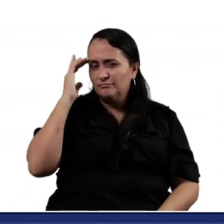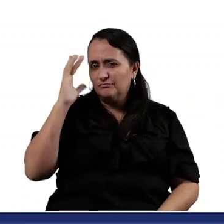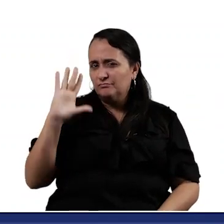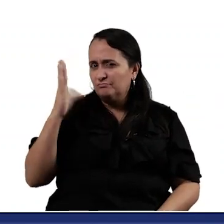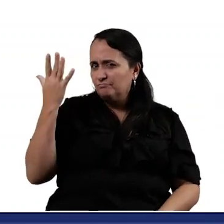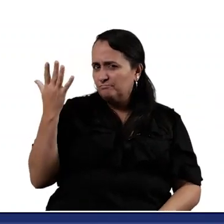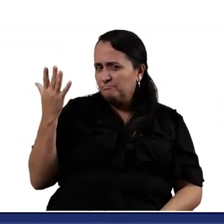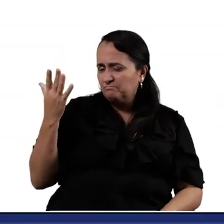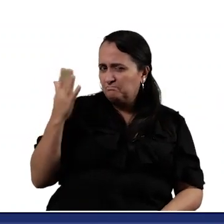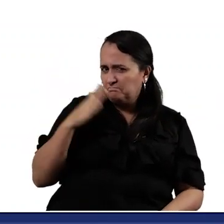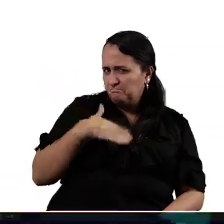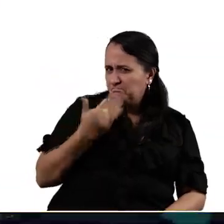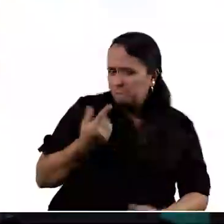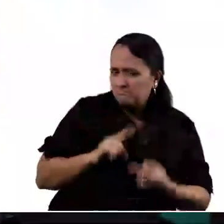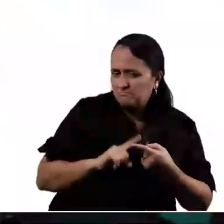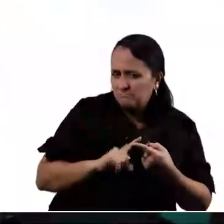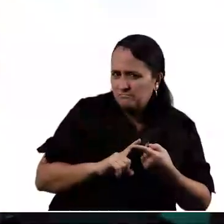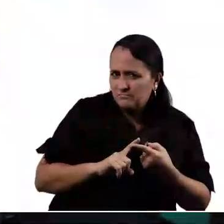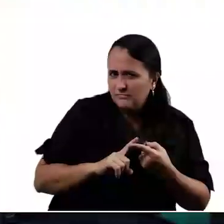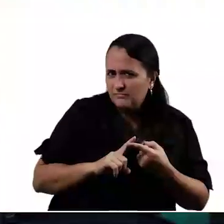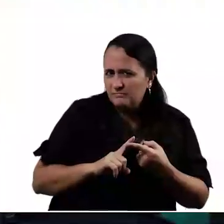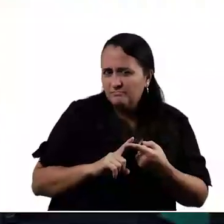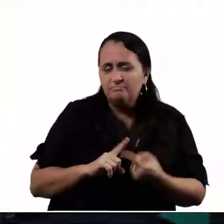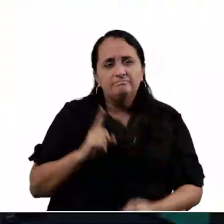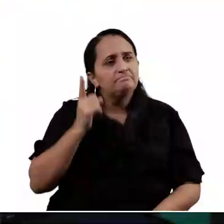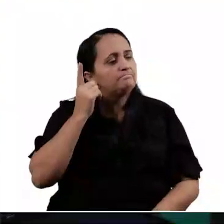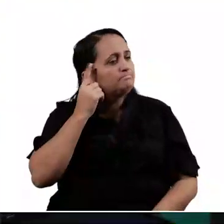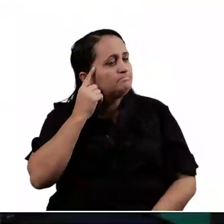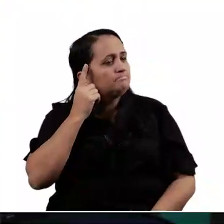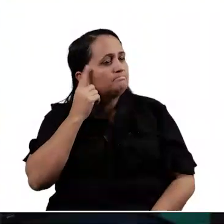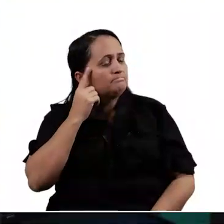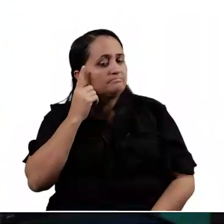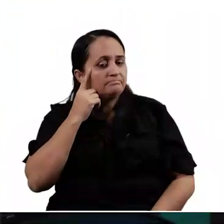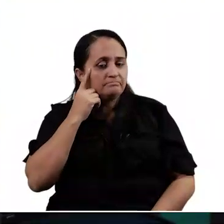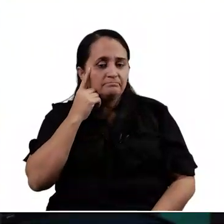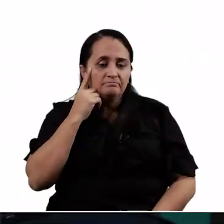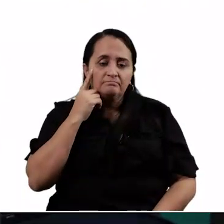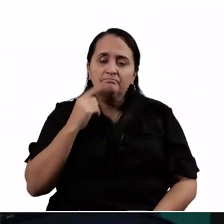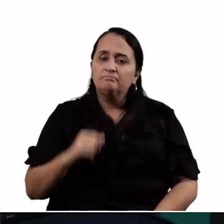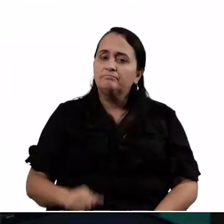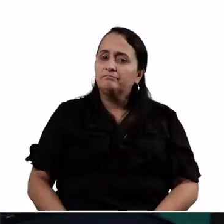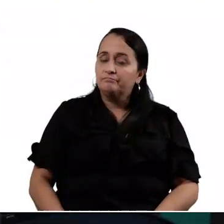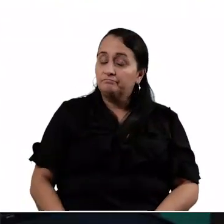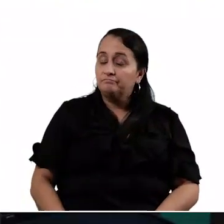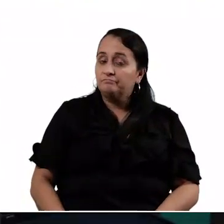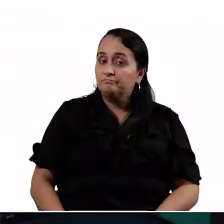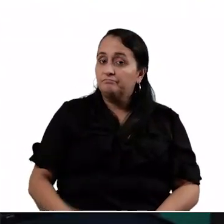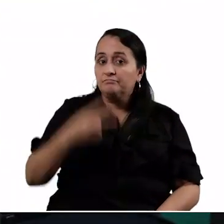é um conto de assustar também pro você disse que a aula é de contos de